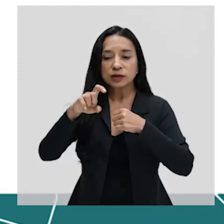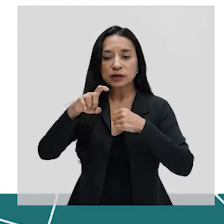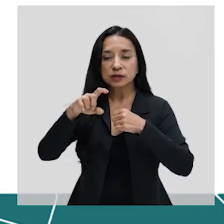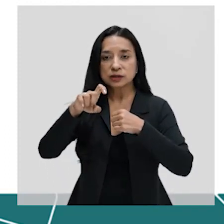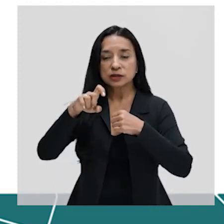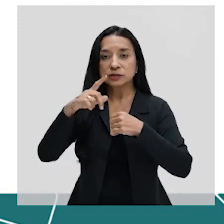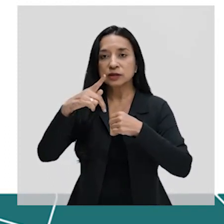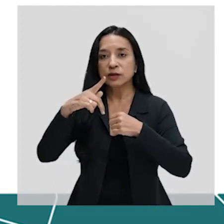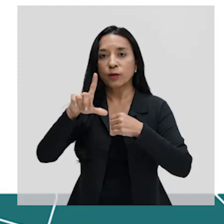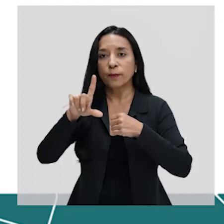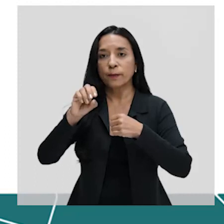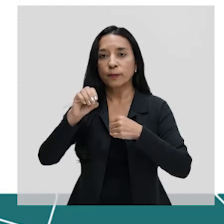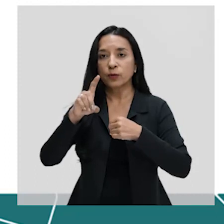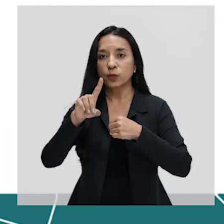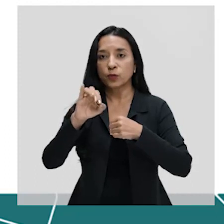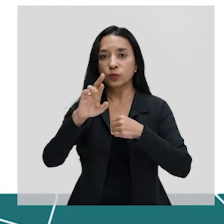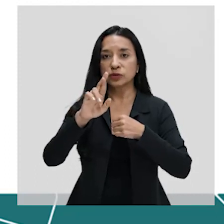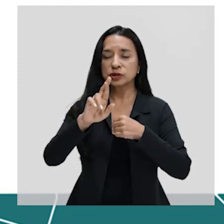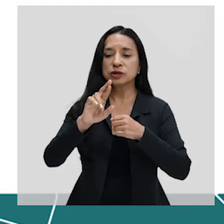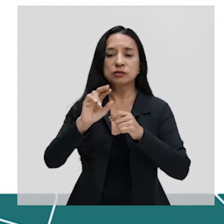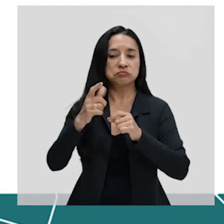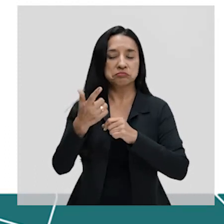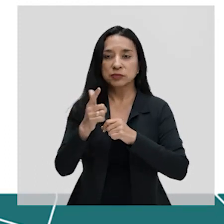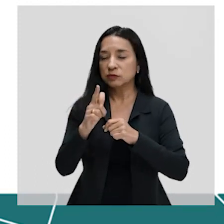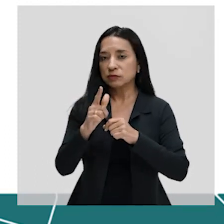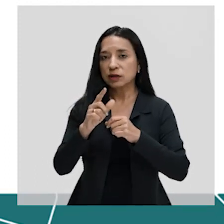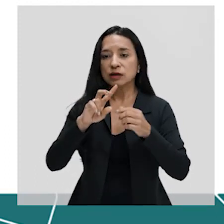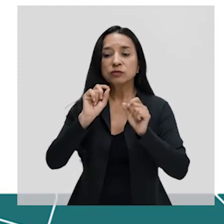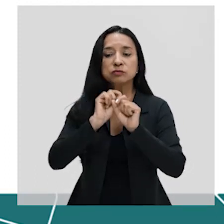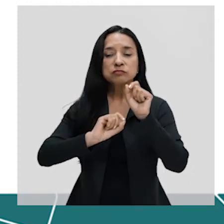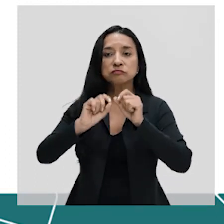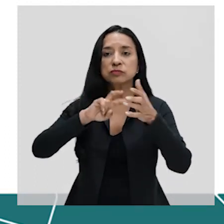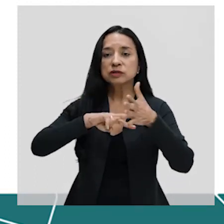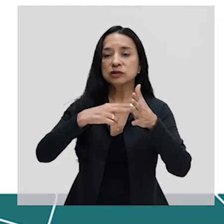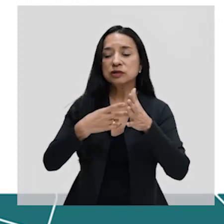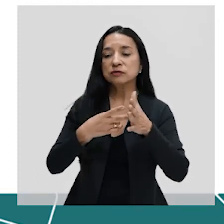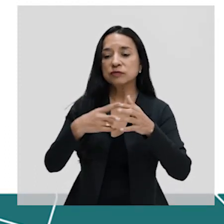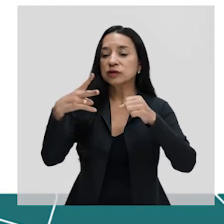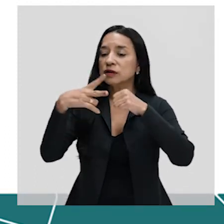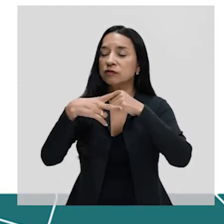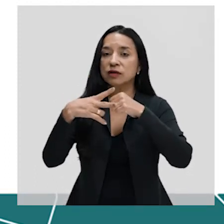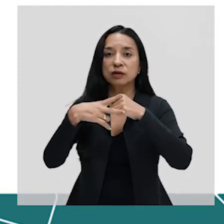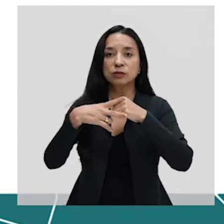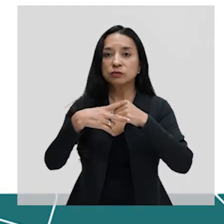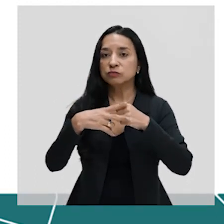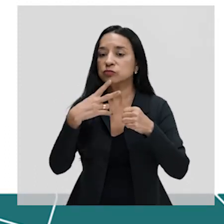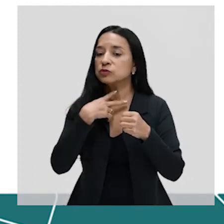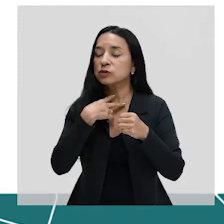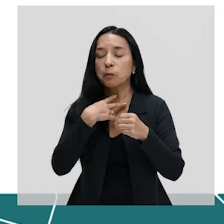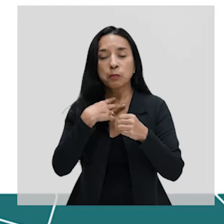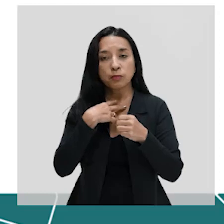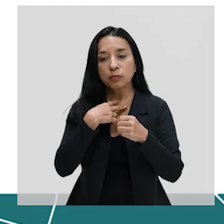meu amor. Quer dizer que existem verbos que não podem ser